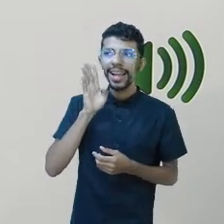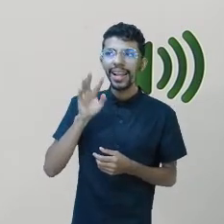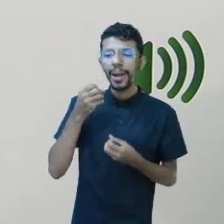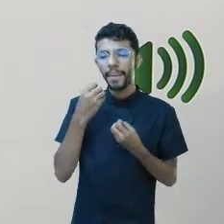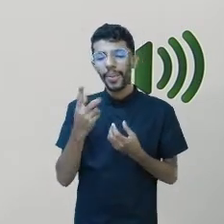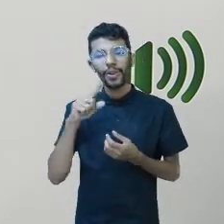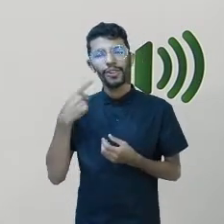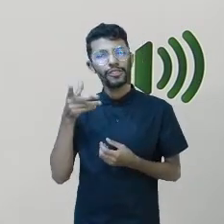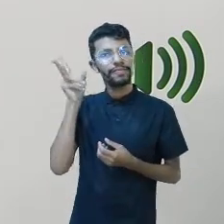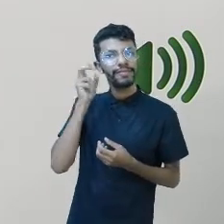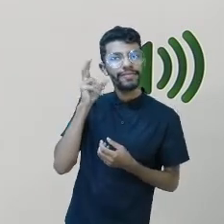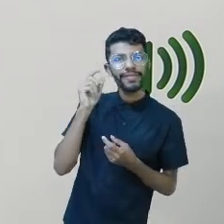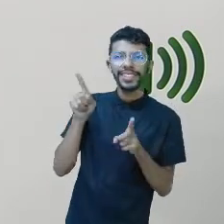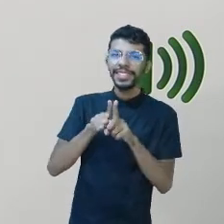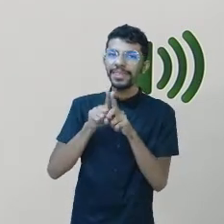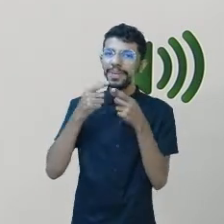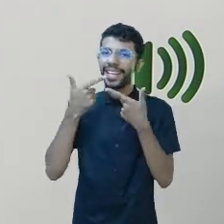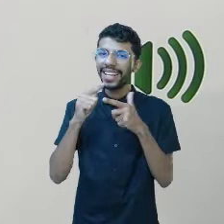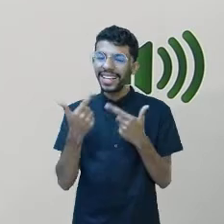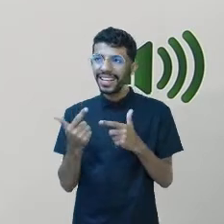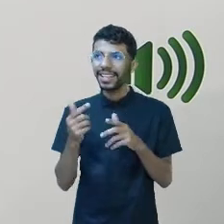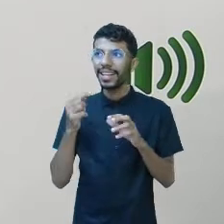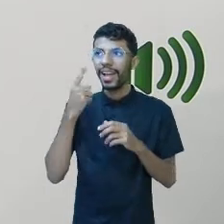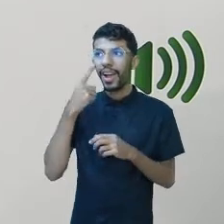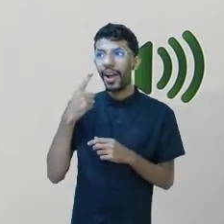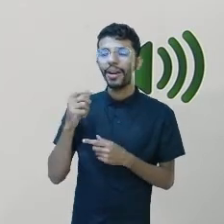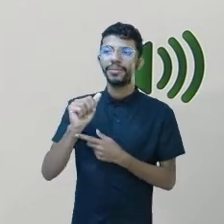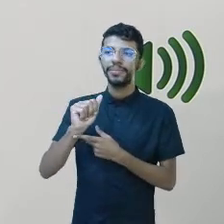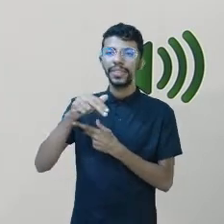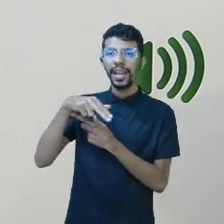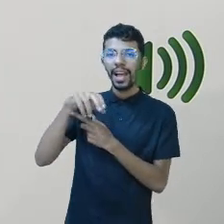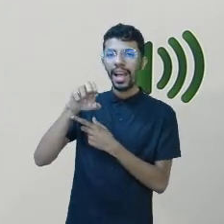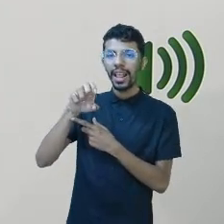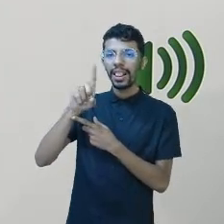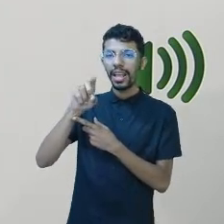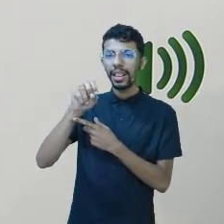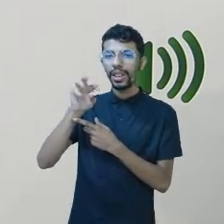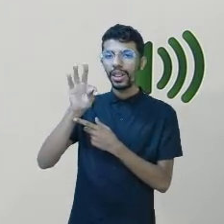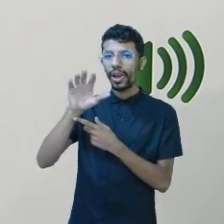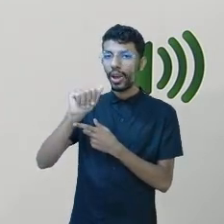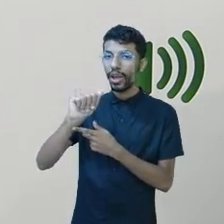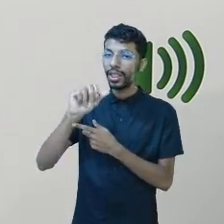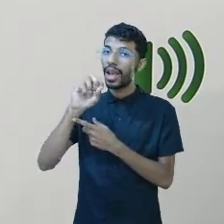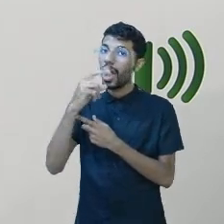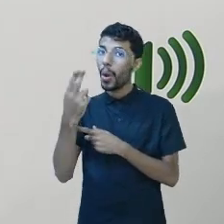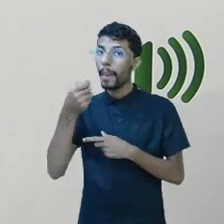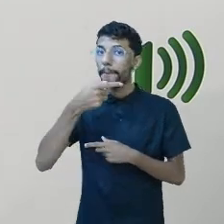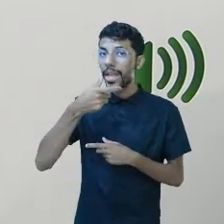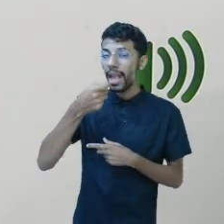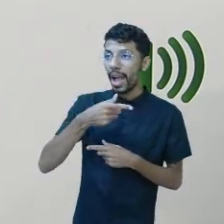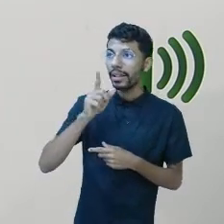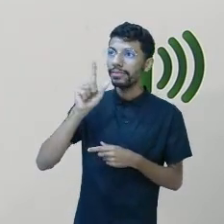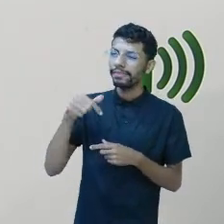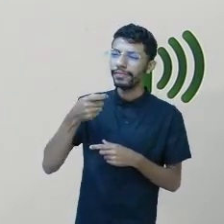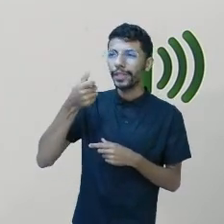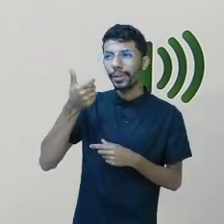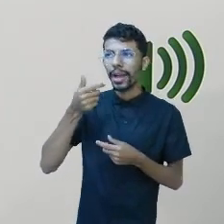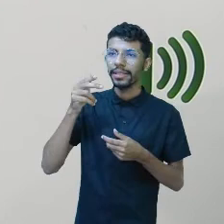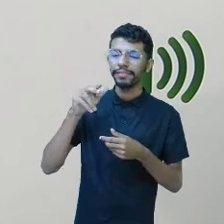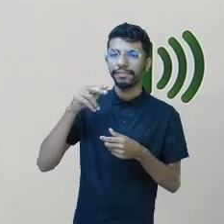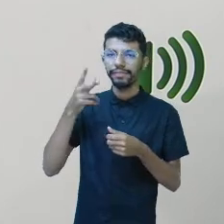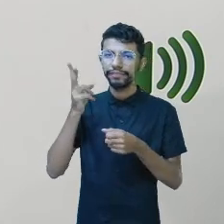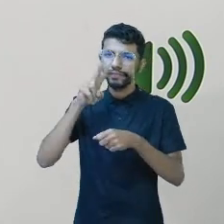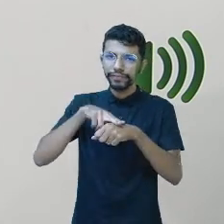sorrir um pouquinho, não é? A anedota ou piada, não é, que é quase a mesma coisa, é um gênero